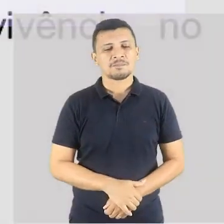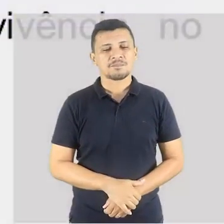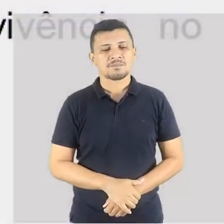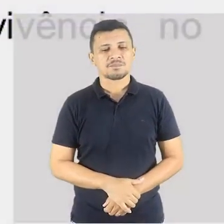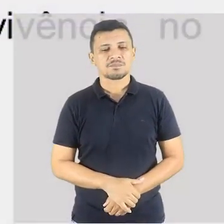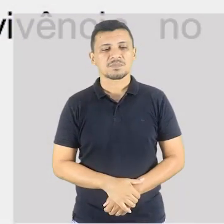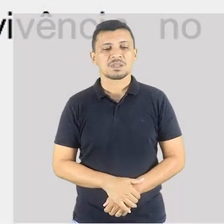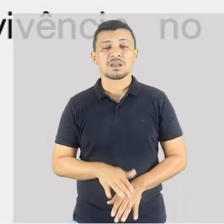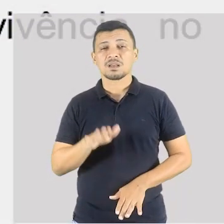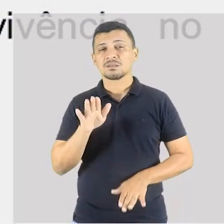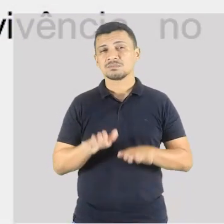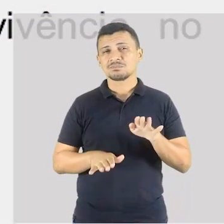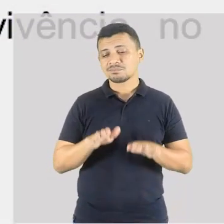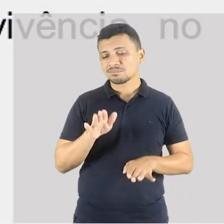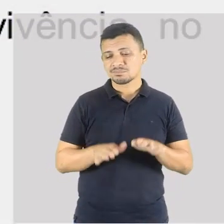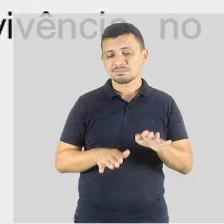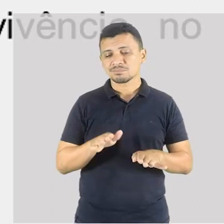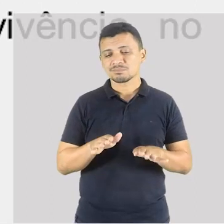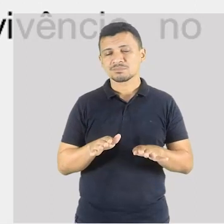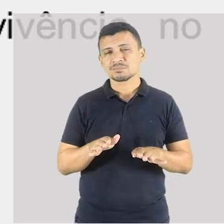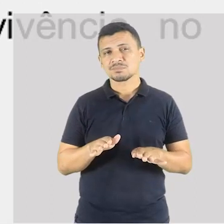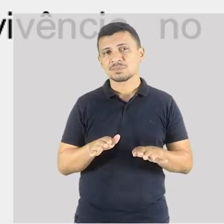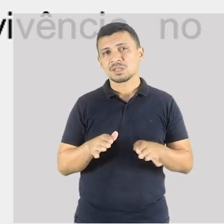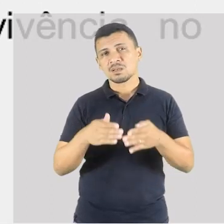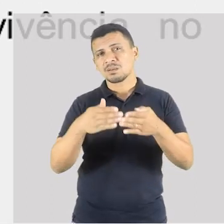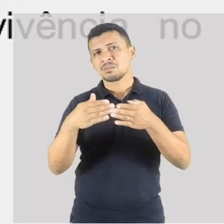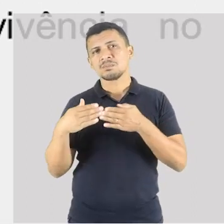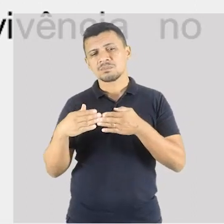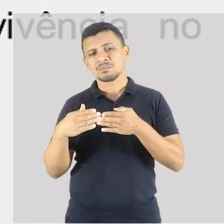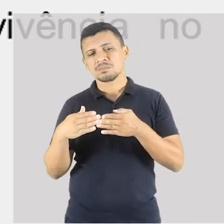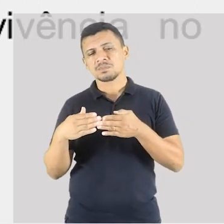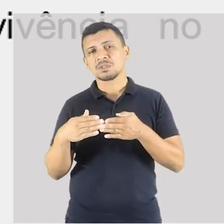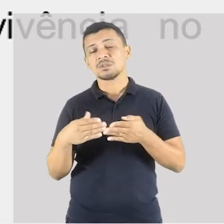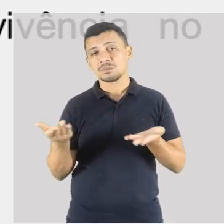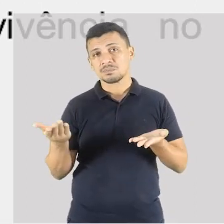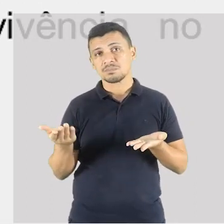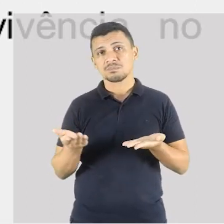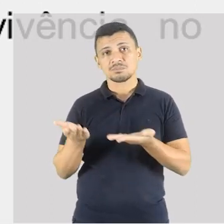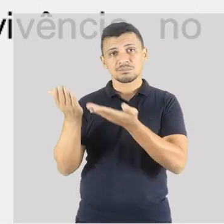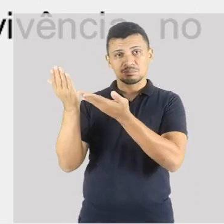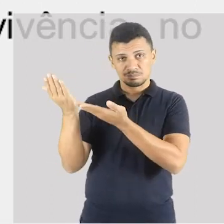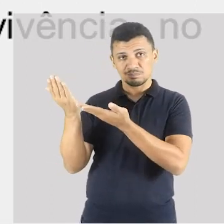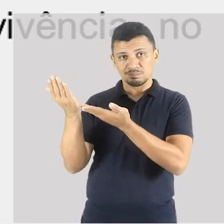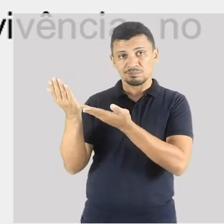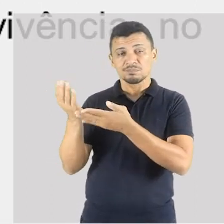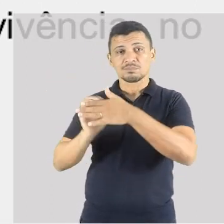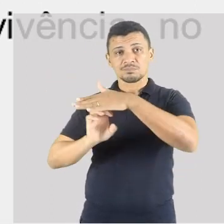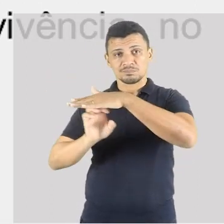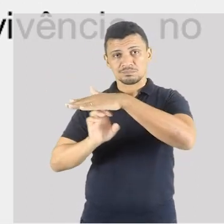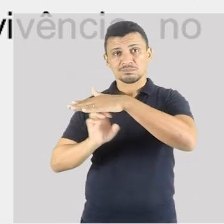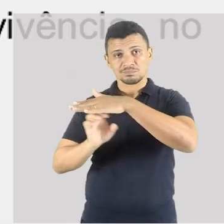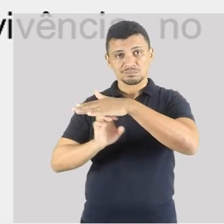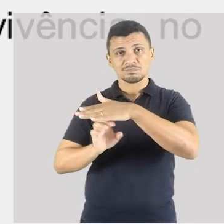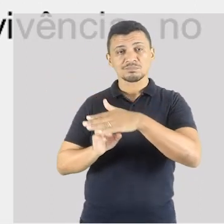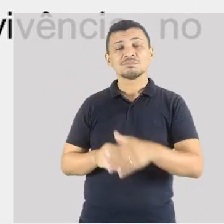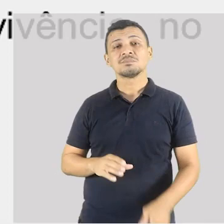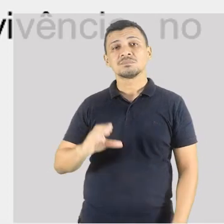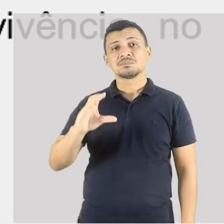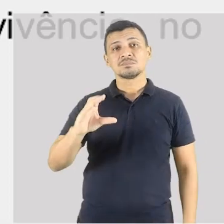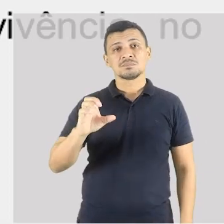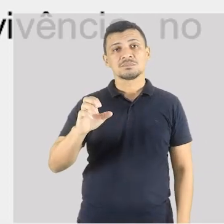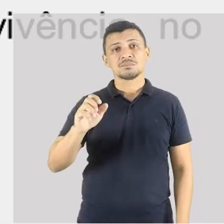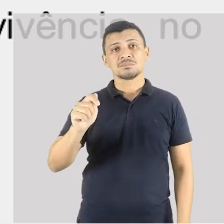Normalmente, eles exigem, né, e aqui nós temos uma questão da própria banca, né, da Sesgran Rio, certo? Eles exigem que